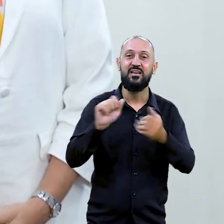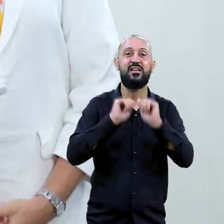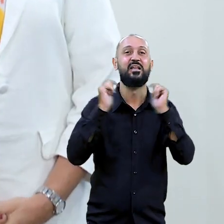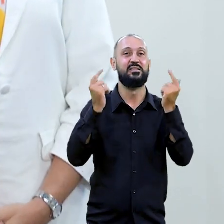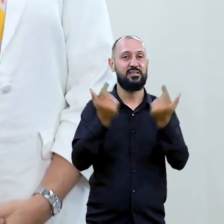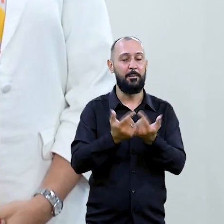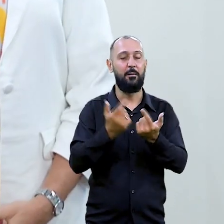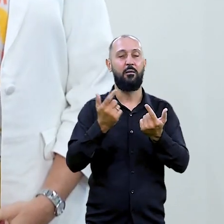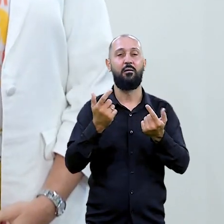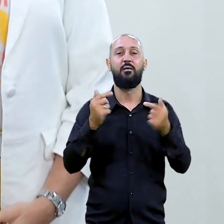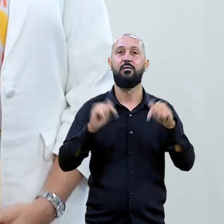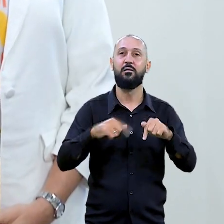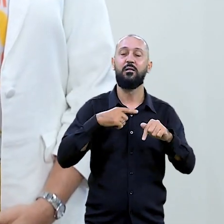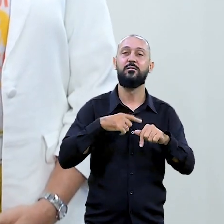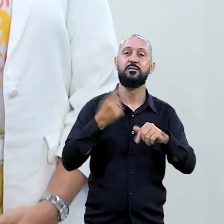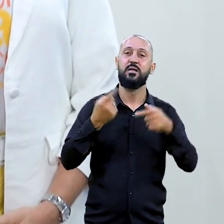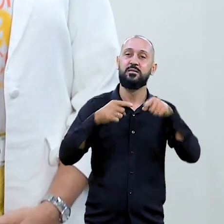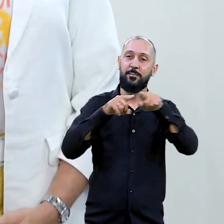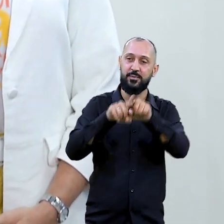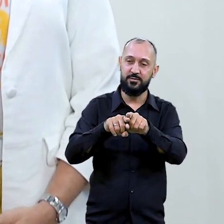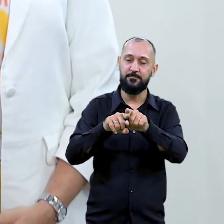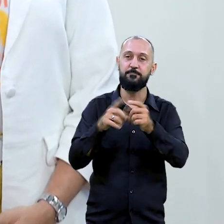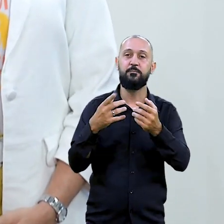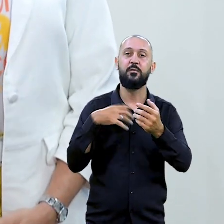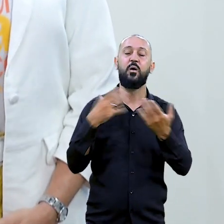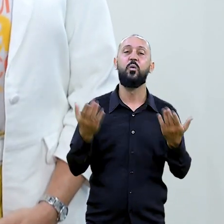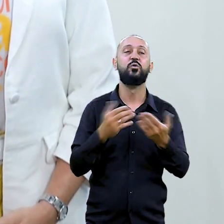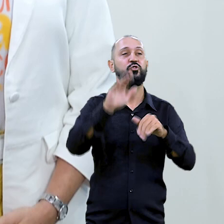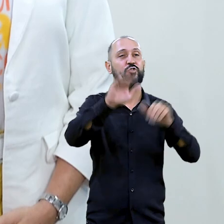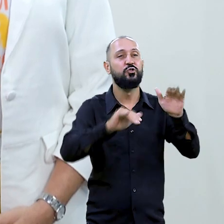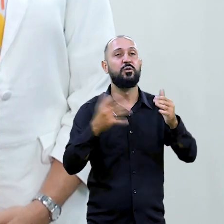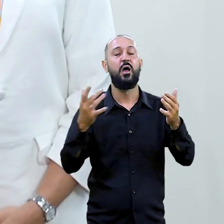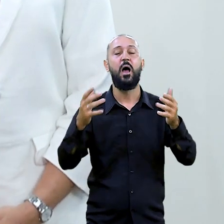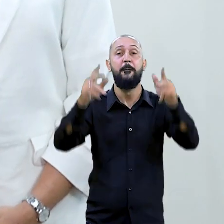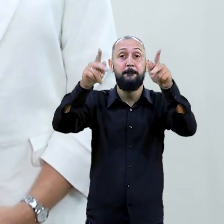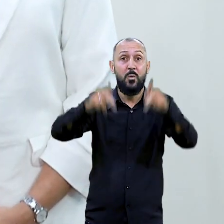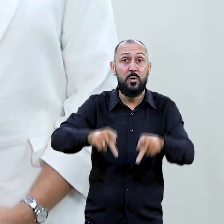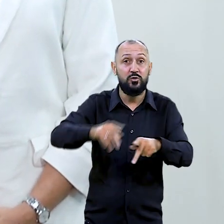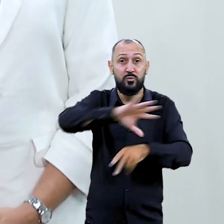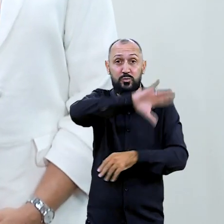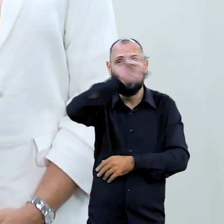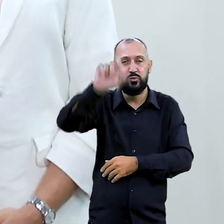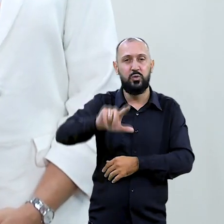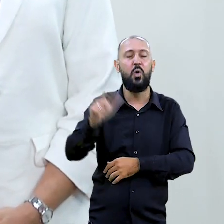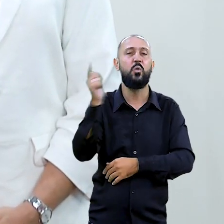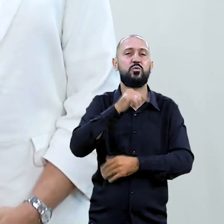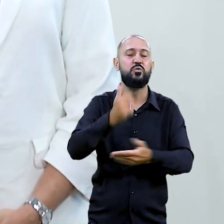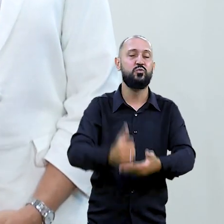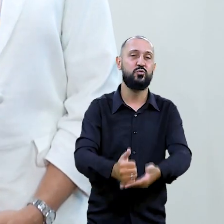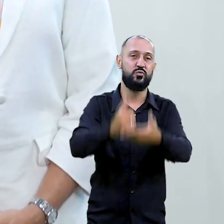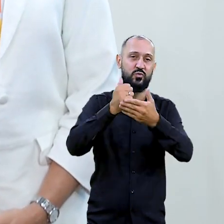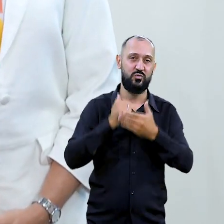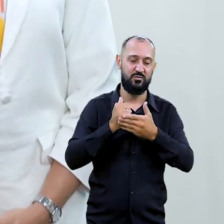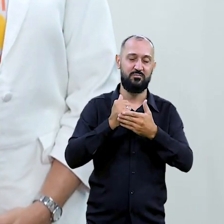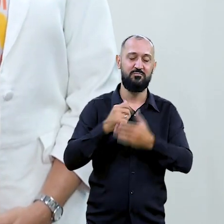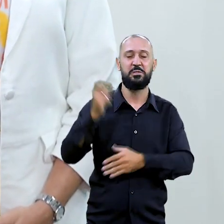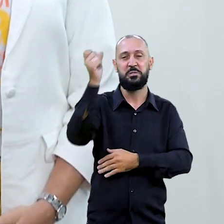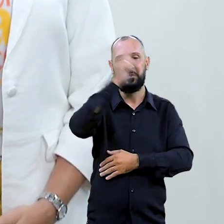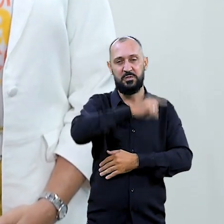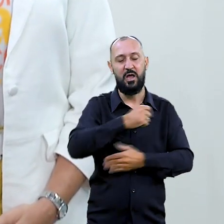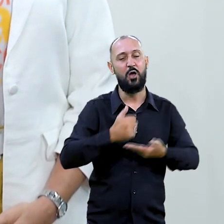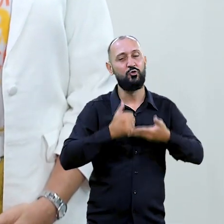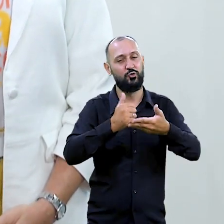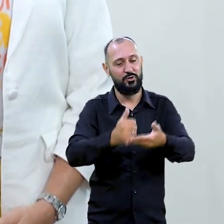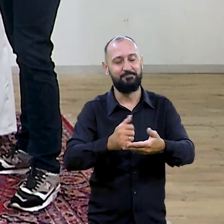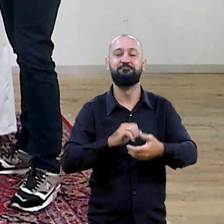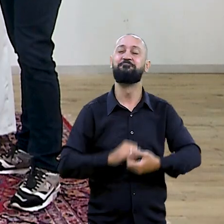Assembleia Legislativa ter sido também essa parceira. Convocamos para que a população do Mato Grosso do Sul possa nos ajudar também nesse grande desafio e